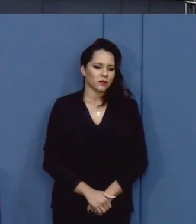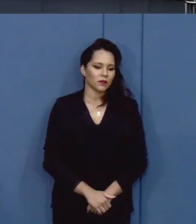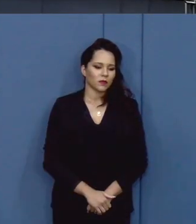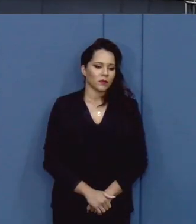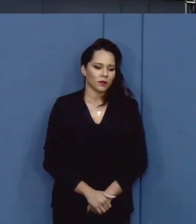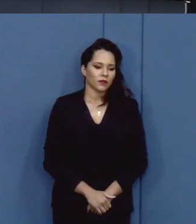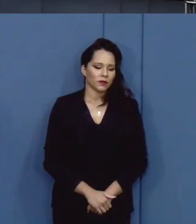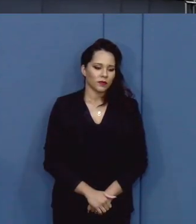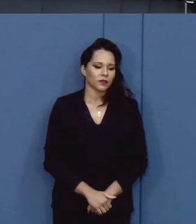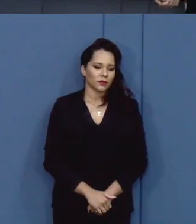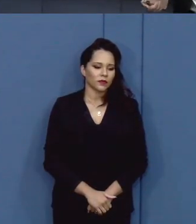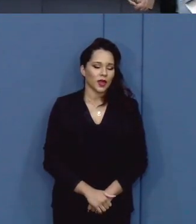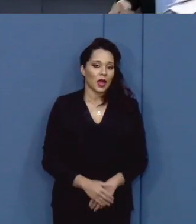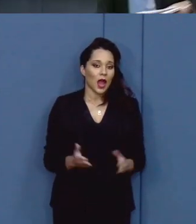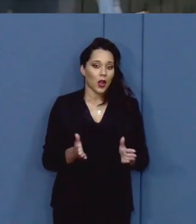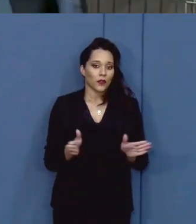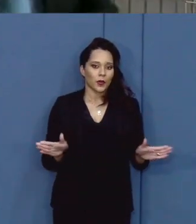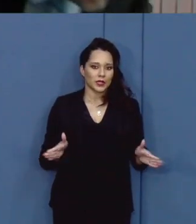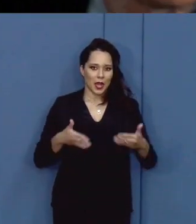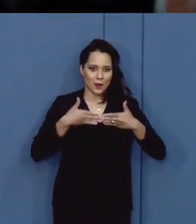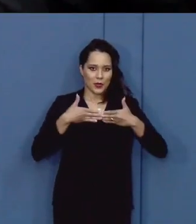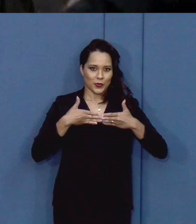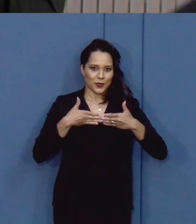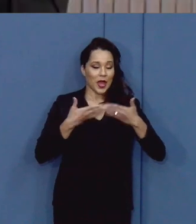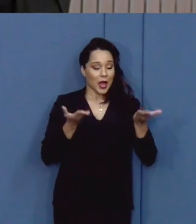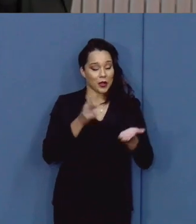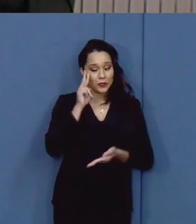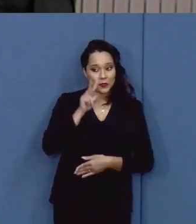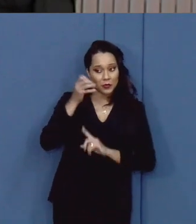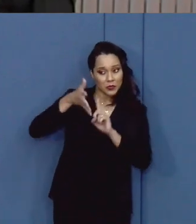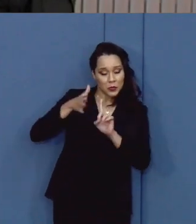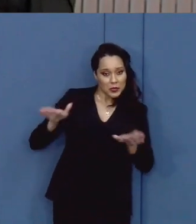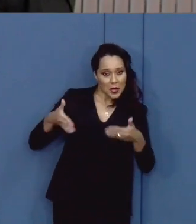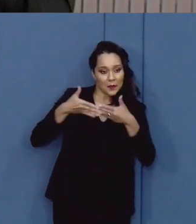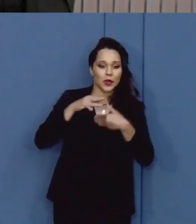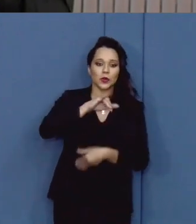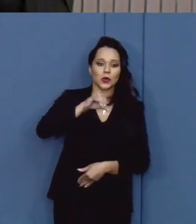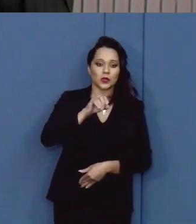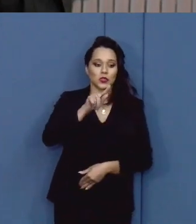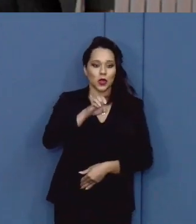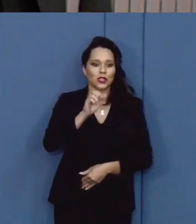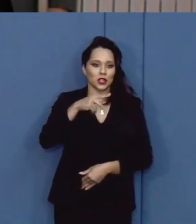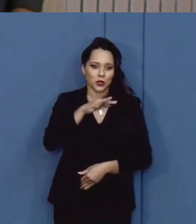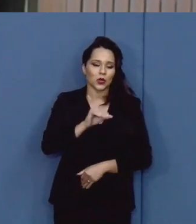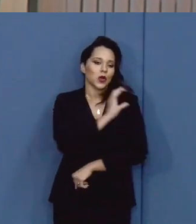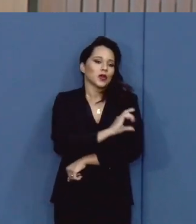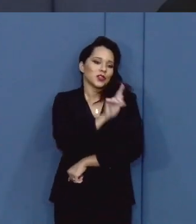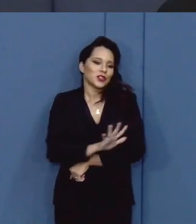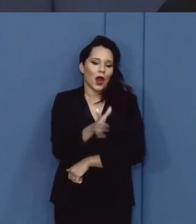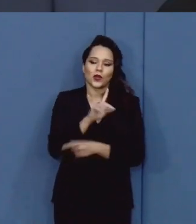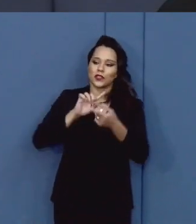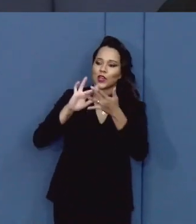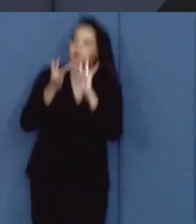Passamos agora ao encerramento do evento. Ouviremos agora as palavras de encerramento do Sr. Jorge Antônio da Paz Cruz, Coordenador-Geral